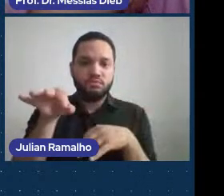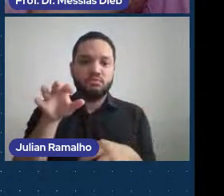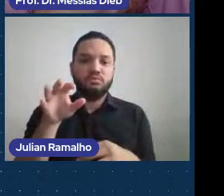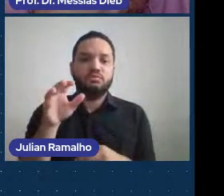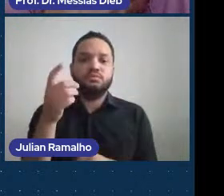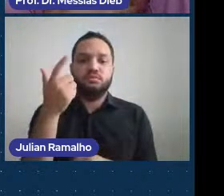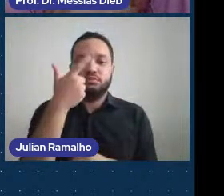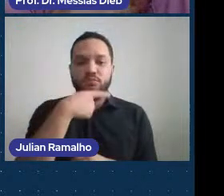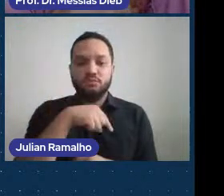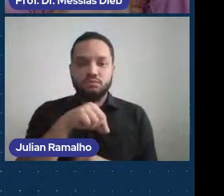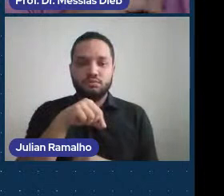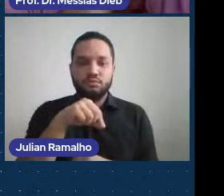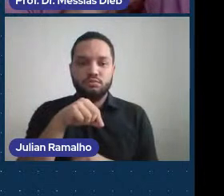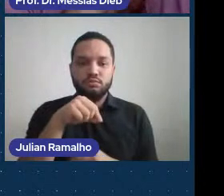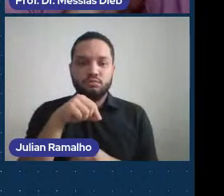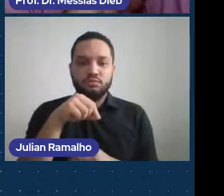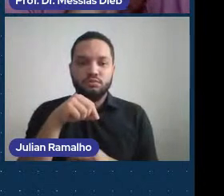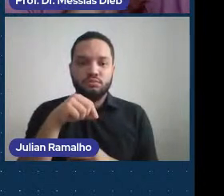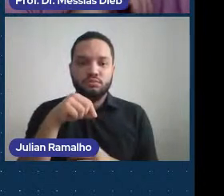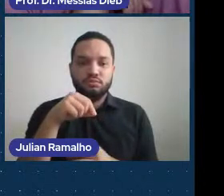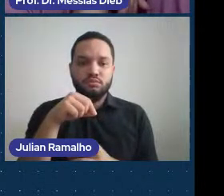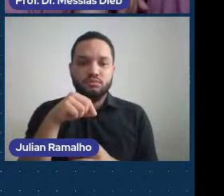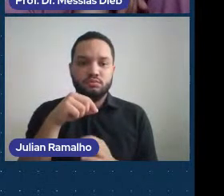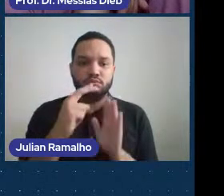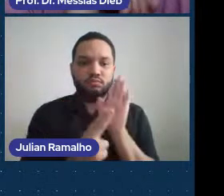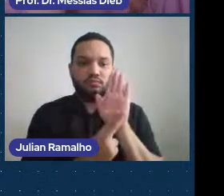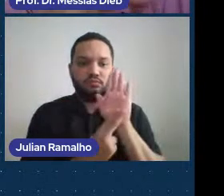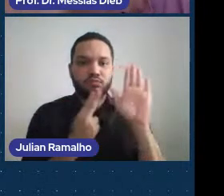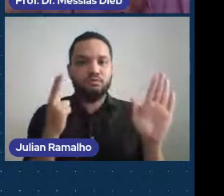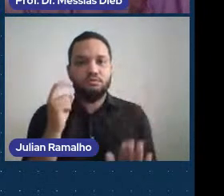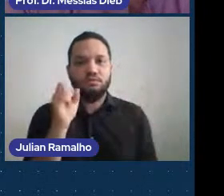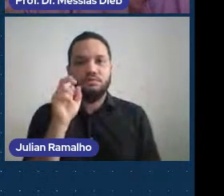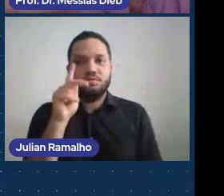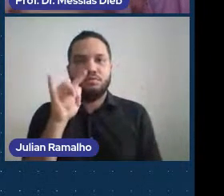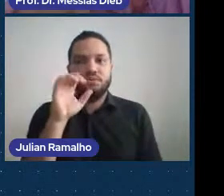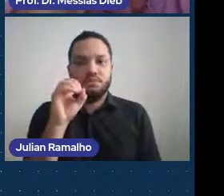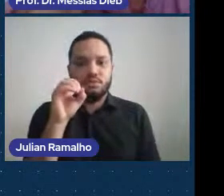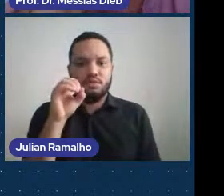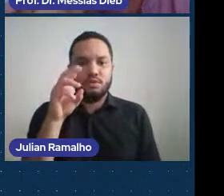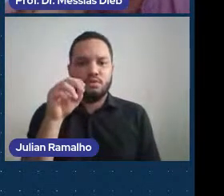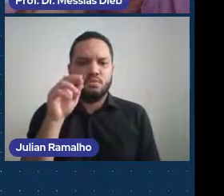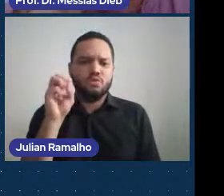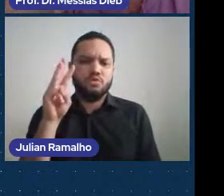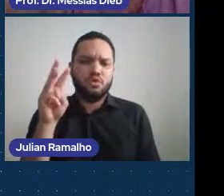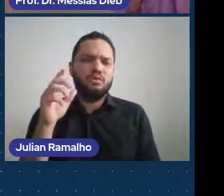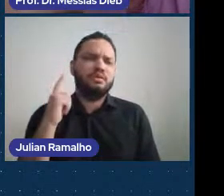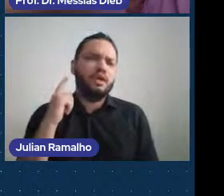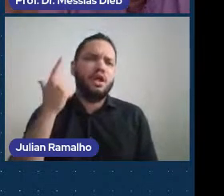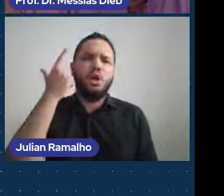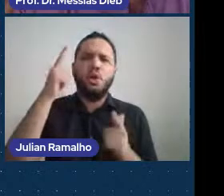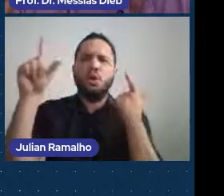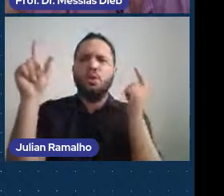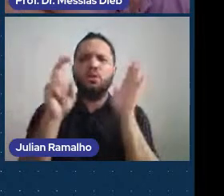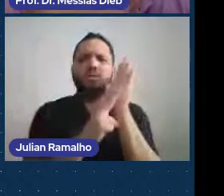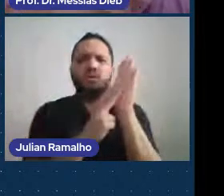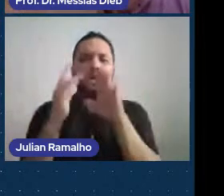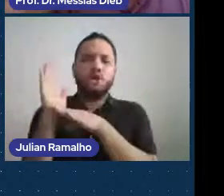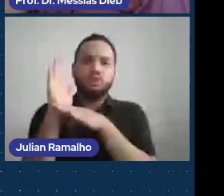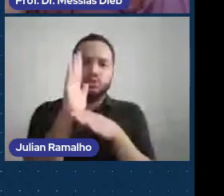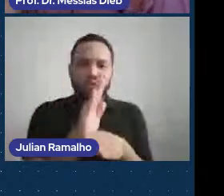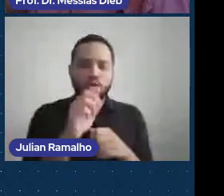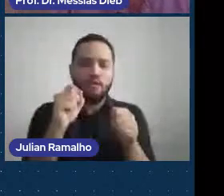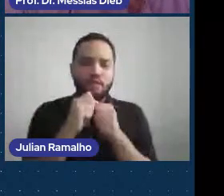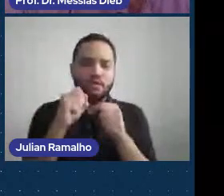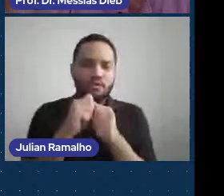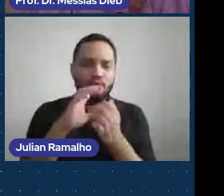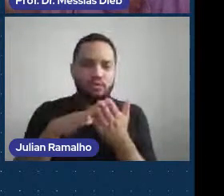O nome mais expoente, né, dessa teoria é o Sérgio Moscovici. Mas temos outros nomes que ajudaram a desenvolver essa teoria, como